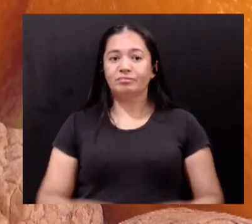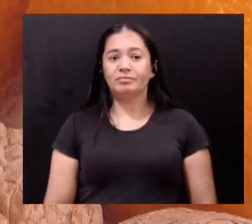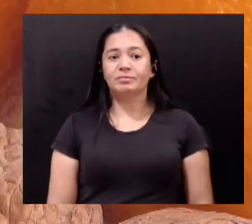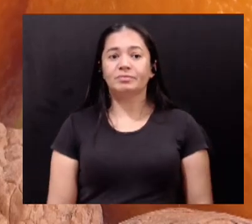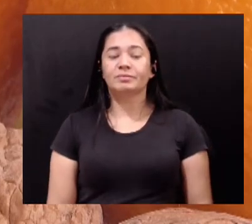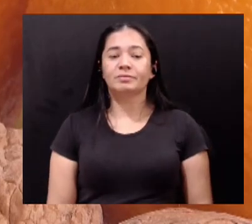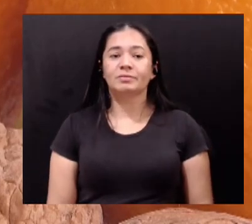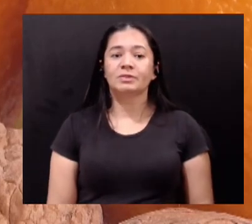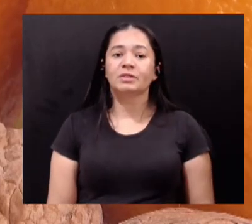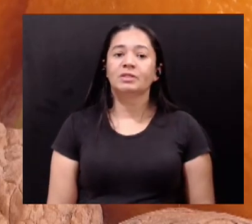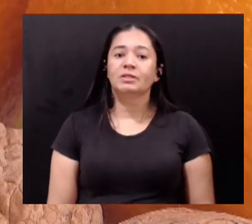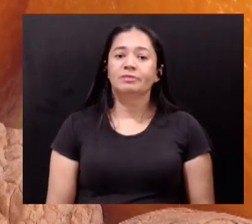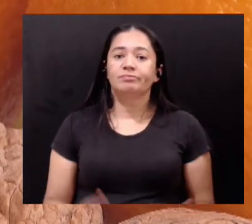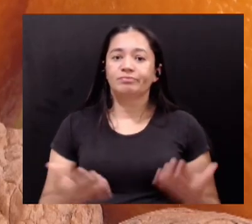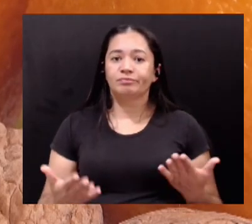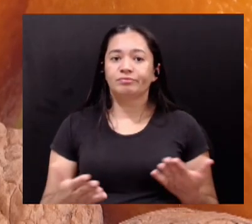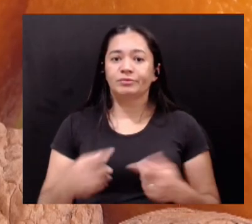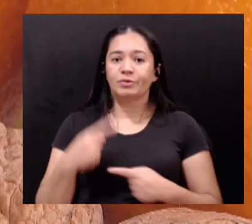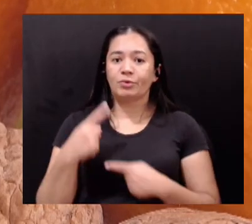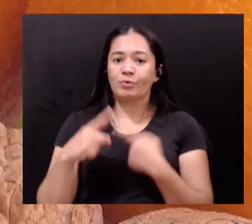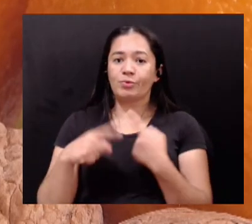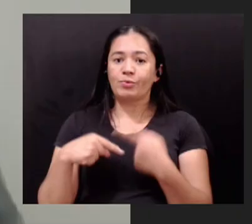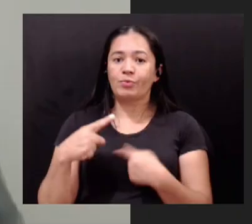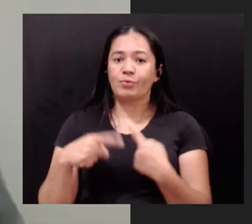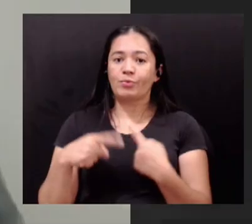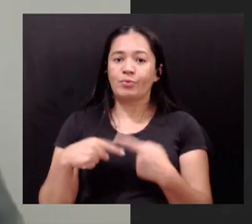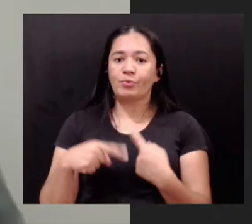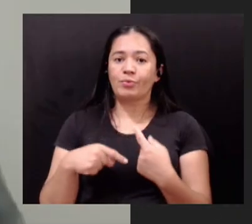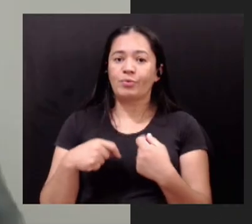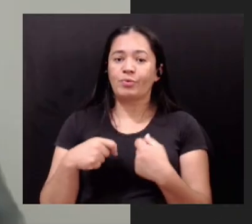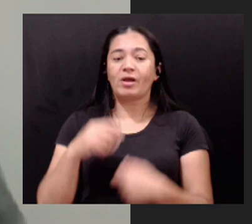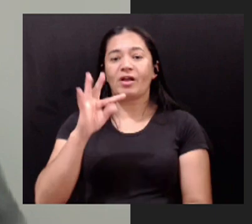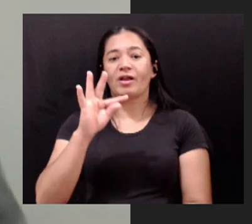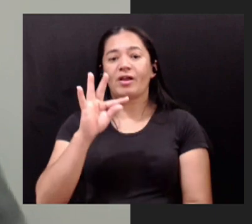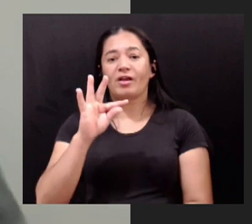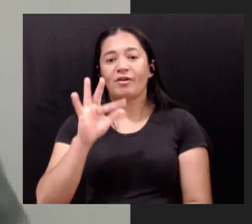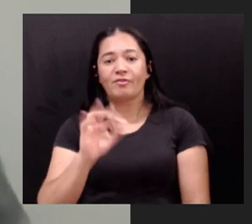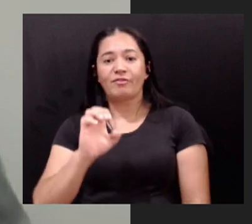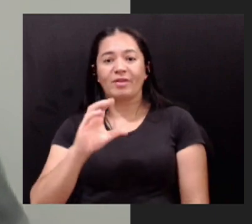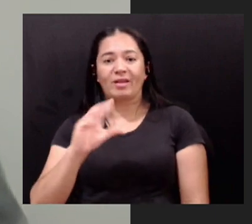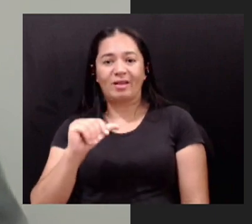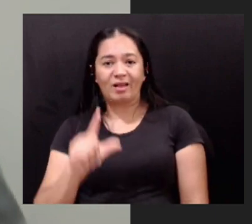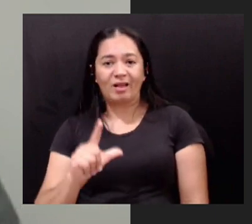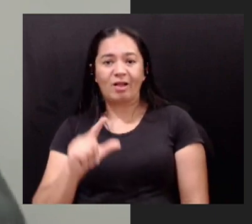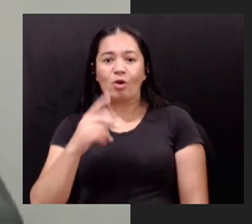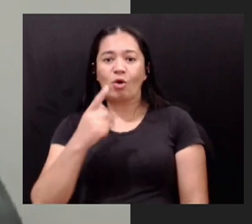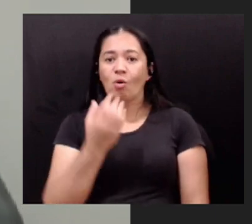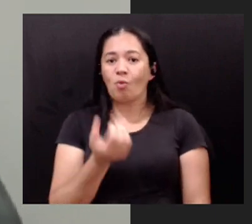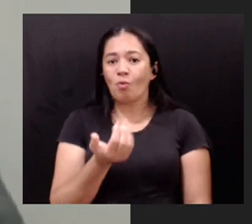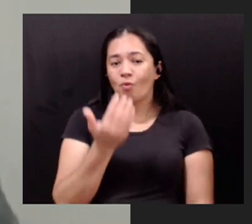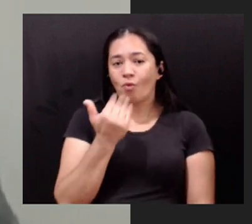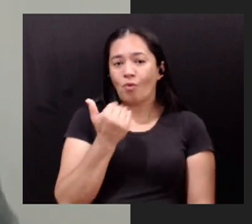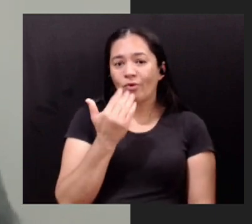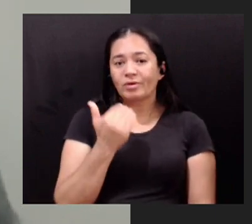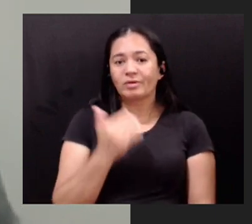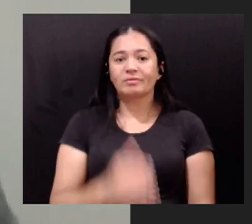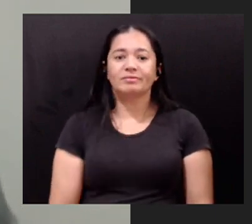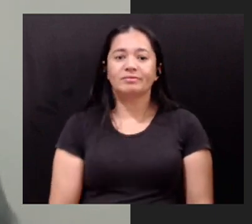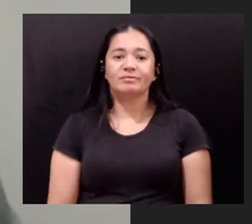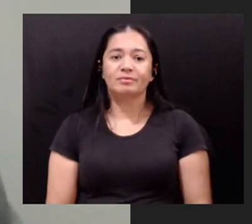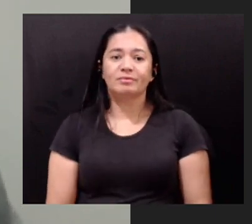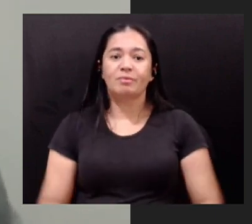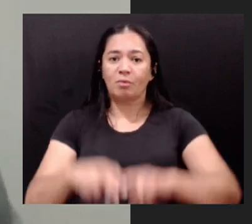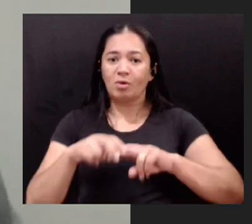um ciclo fecal-oral, né? Então, é através dessa